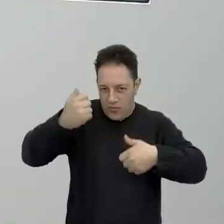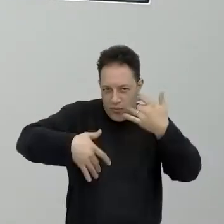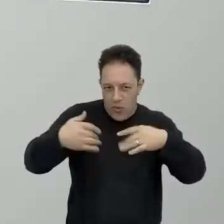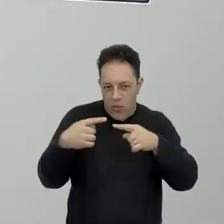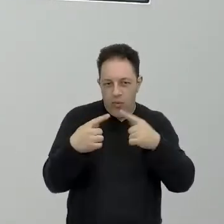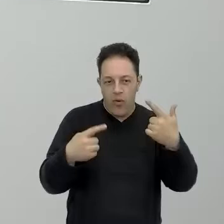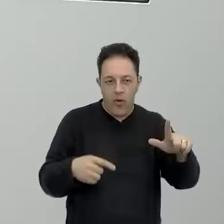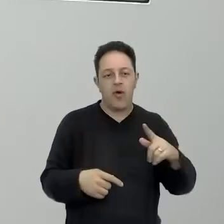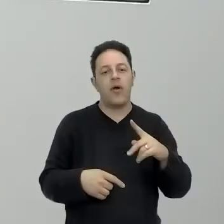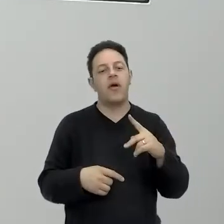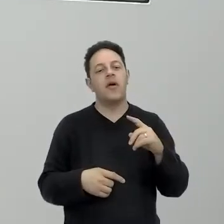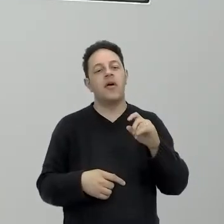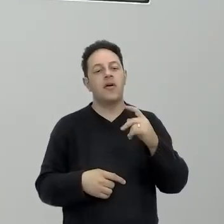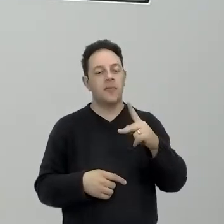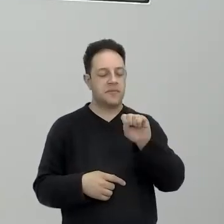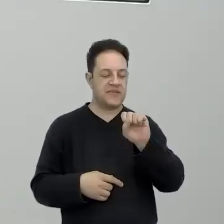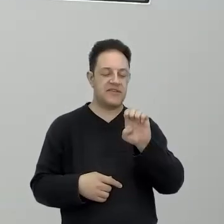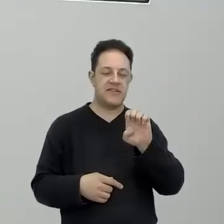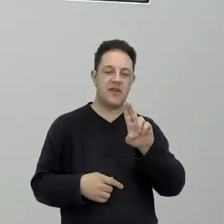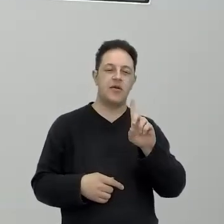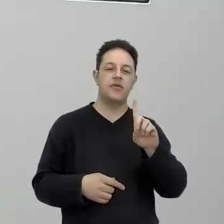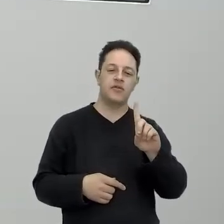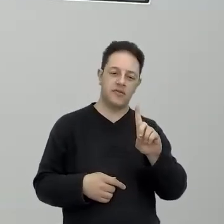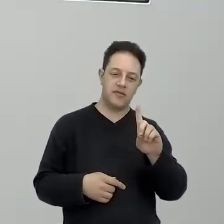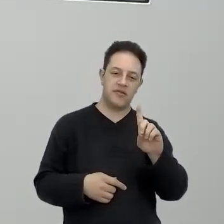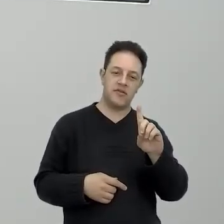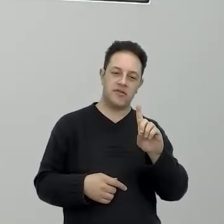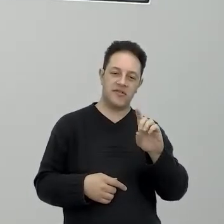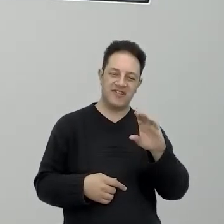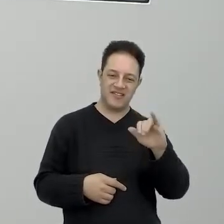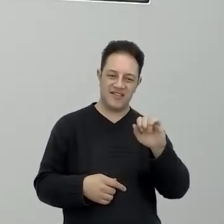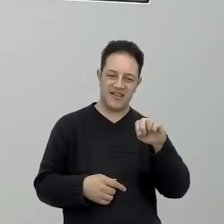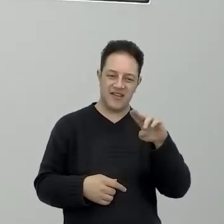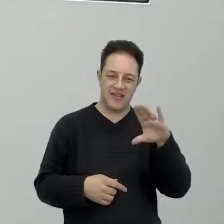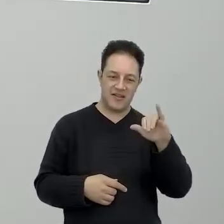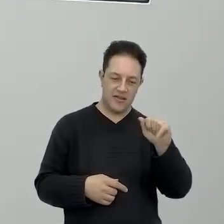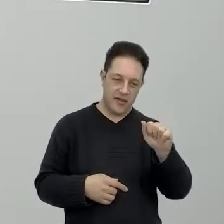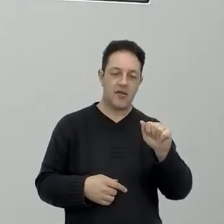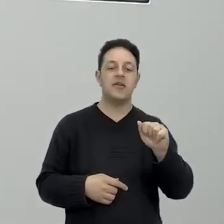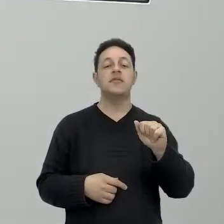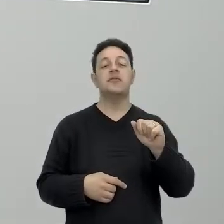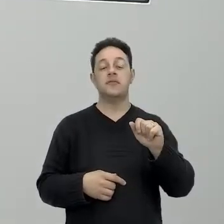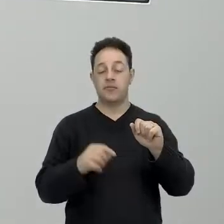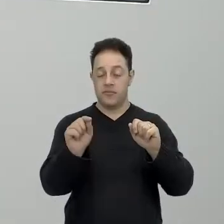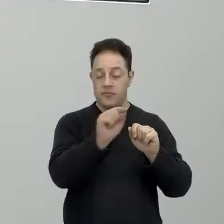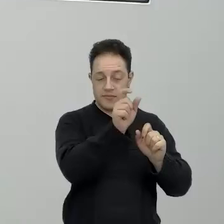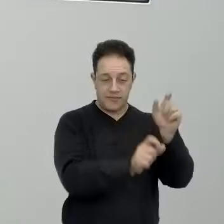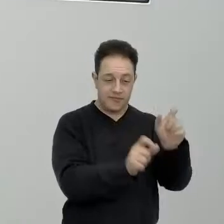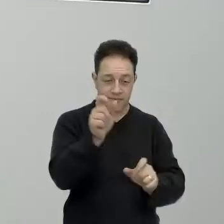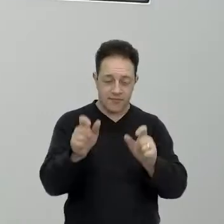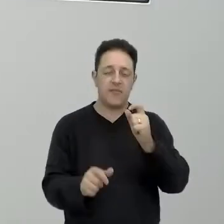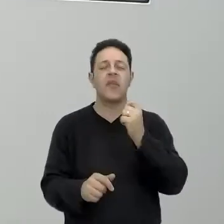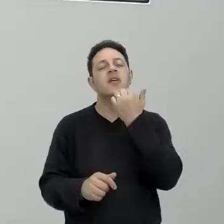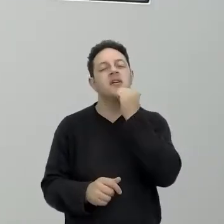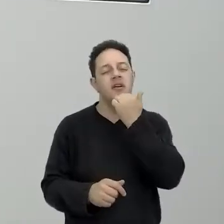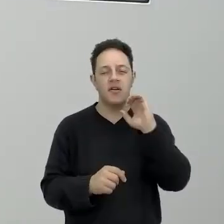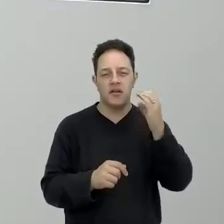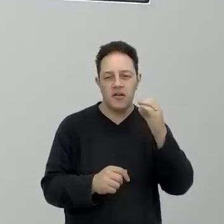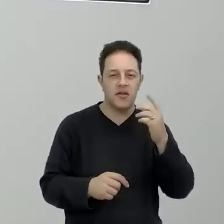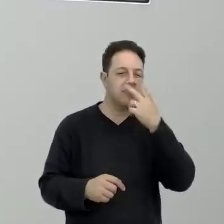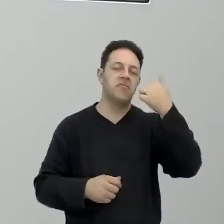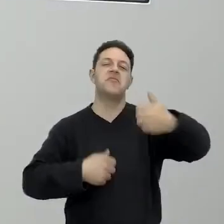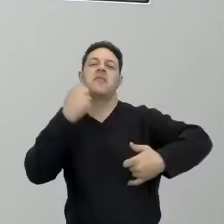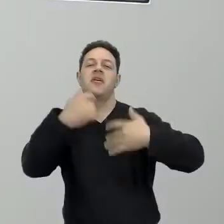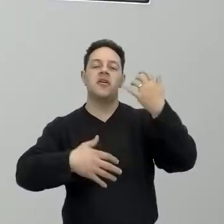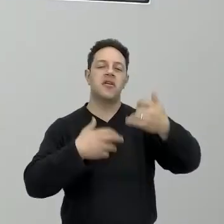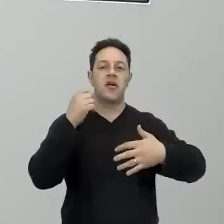né? Então, esses cientistas, eles estão aí, esses cientistas que produziram esses discursos racistas, né,